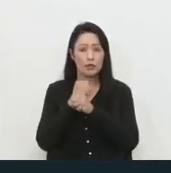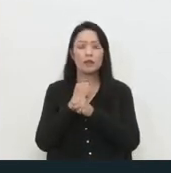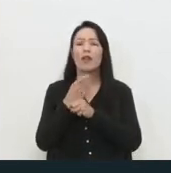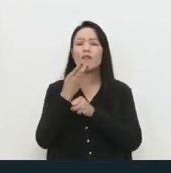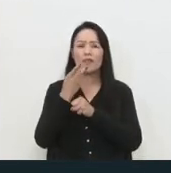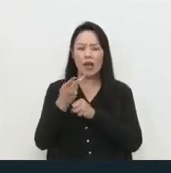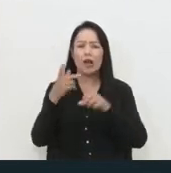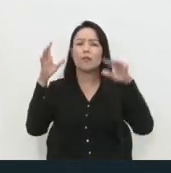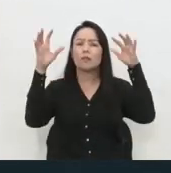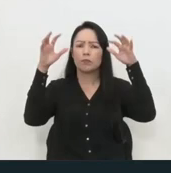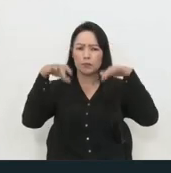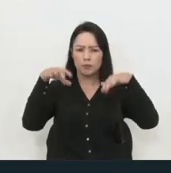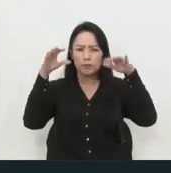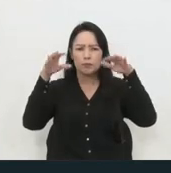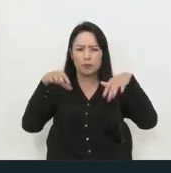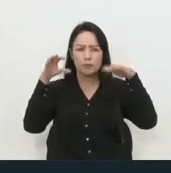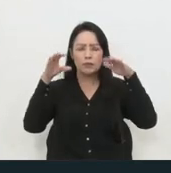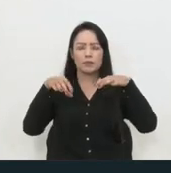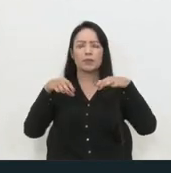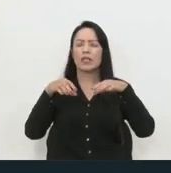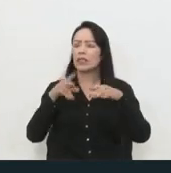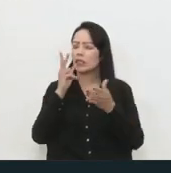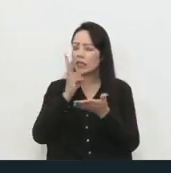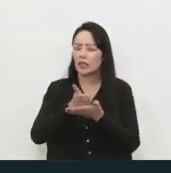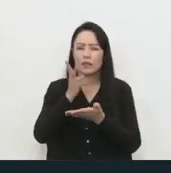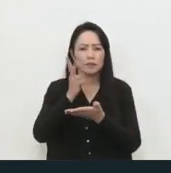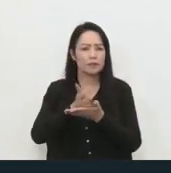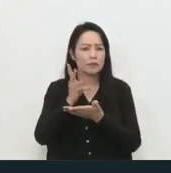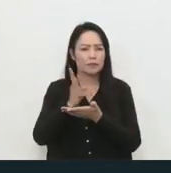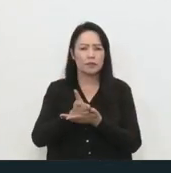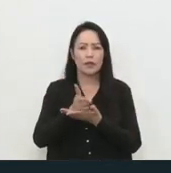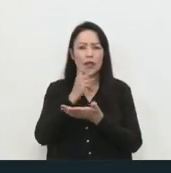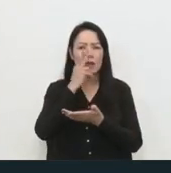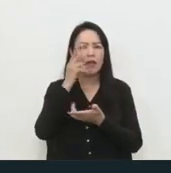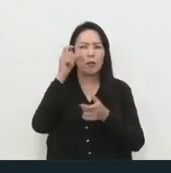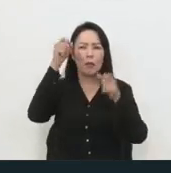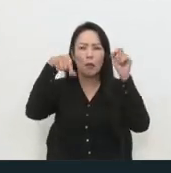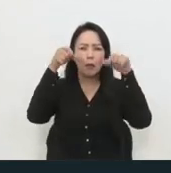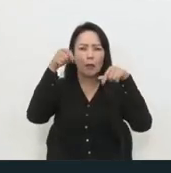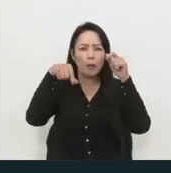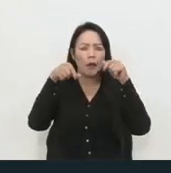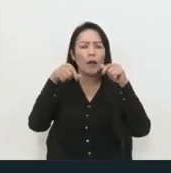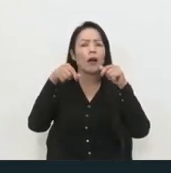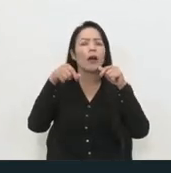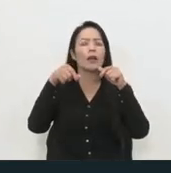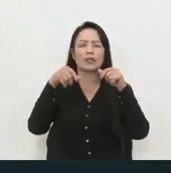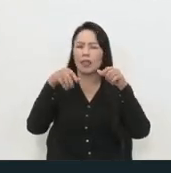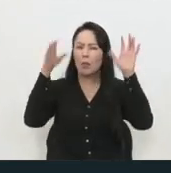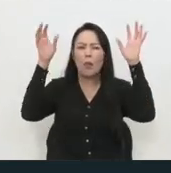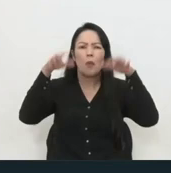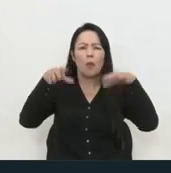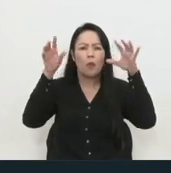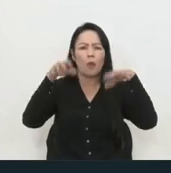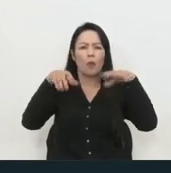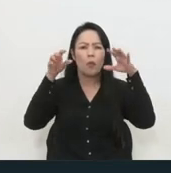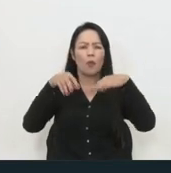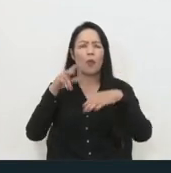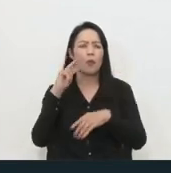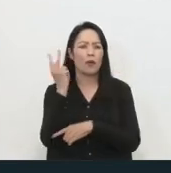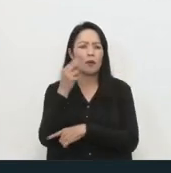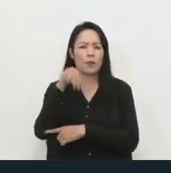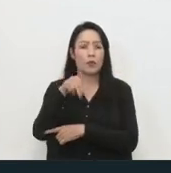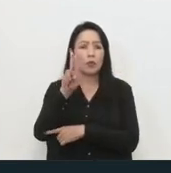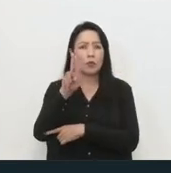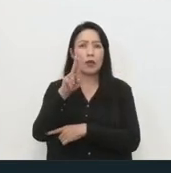que cada cada Pingo parece que cai na cidade desaba um pedaço